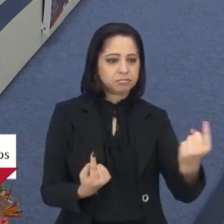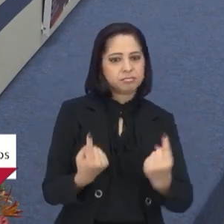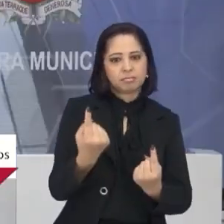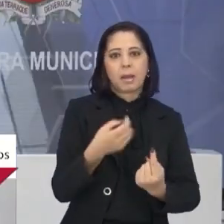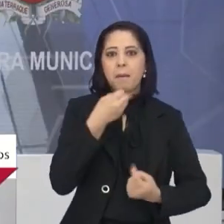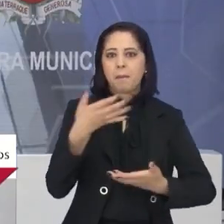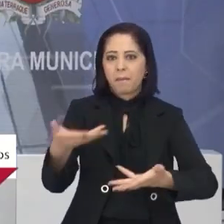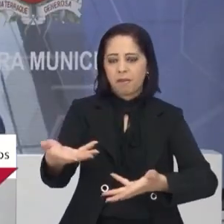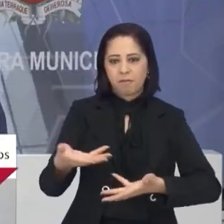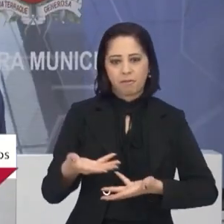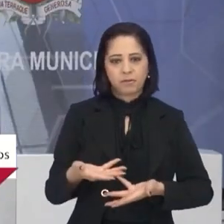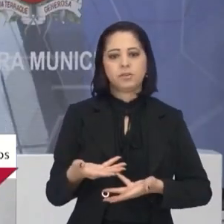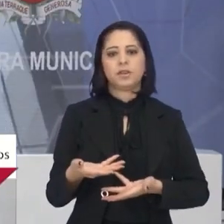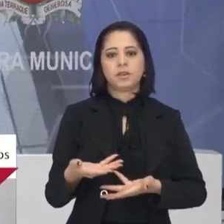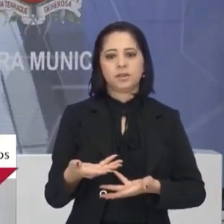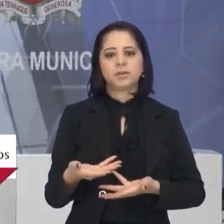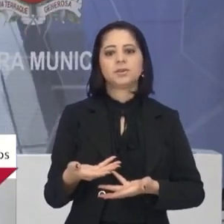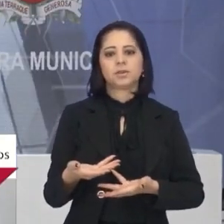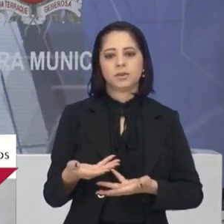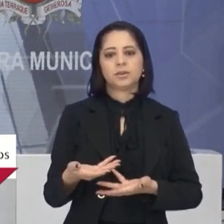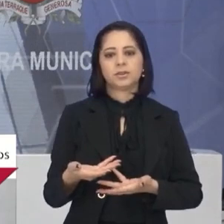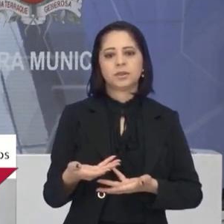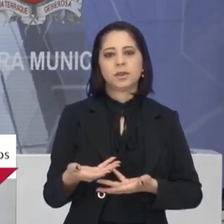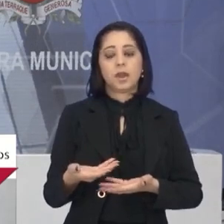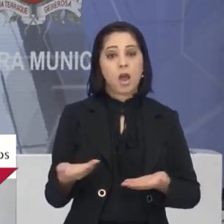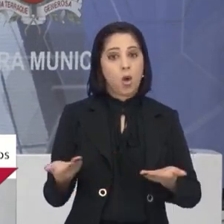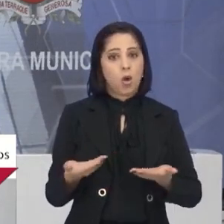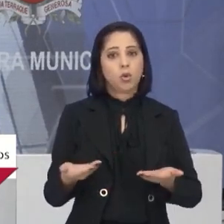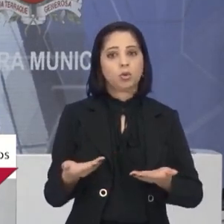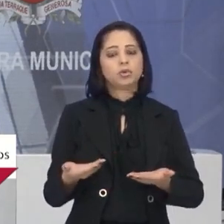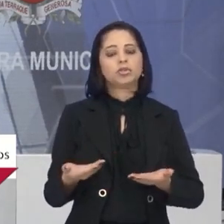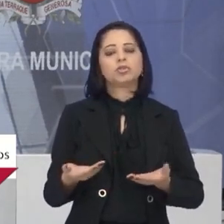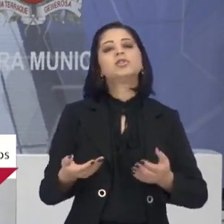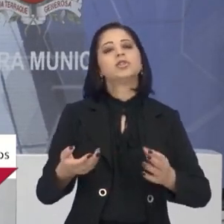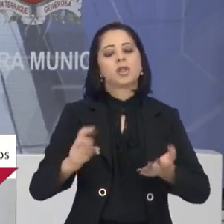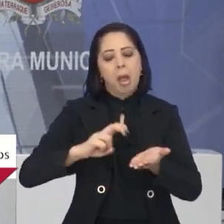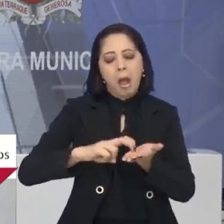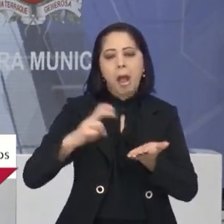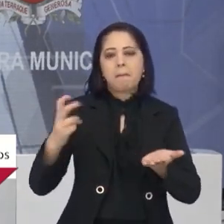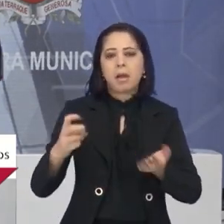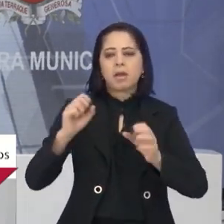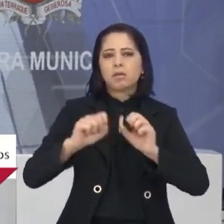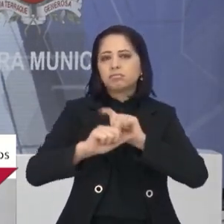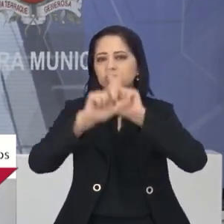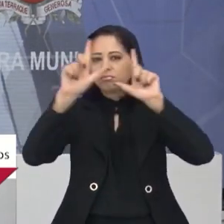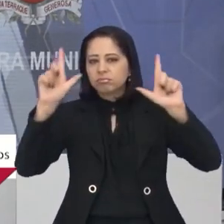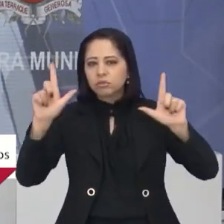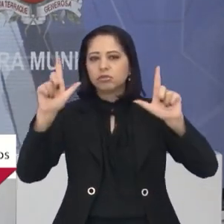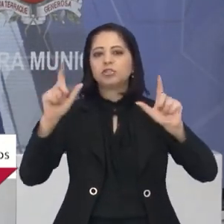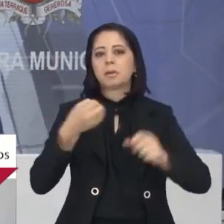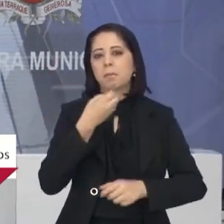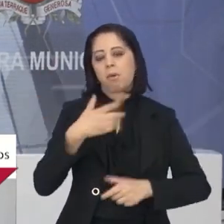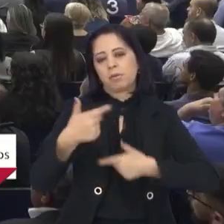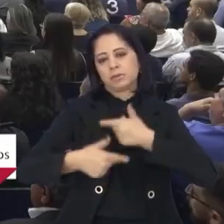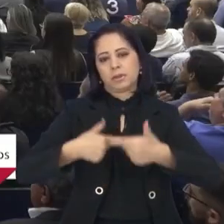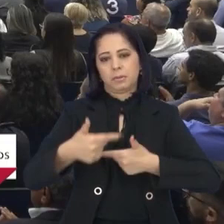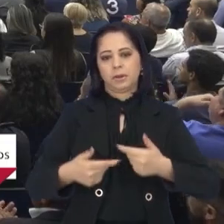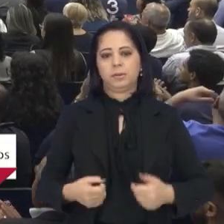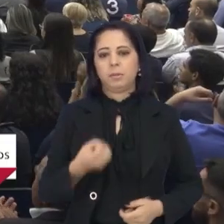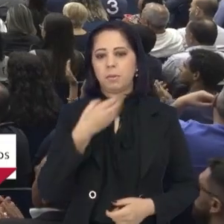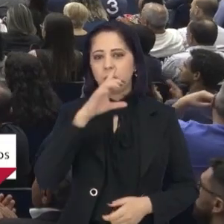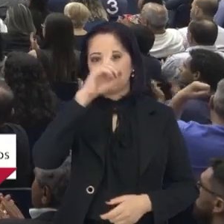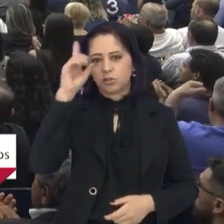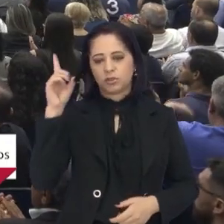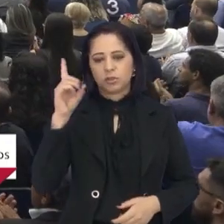sejam todos muito bem-vindos que tenham aí realmente aí uma manhã né de muito trabalho e de muito conhecimento aqui com o tribunal Parabéns a todos e um bom